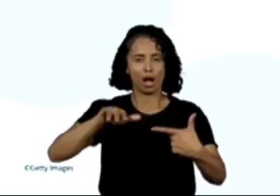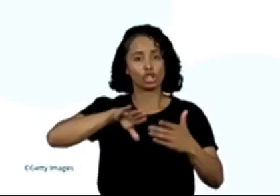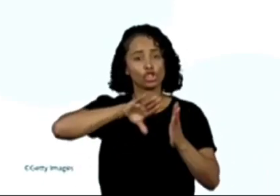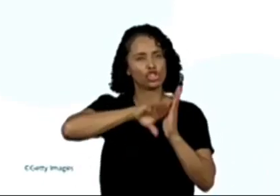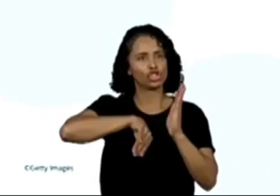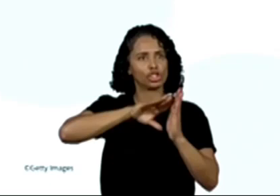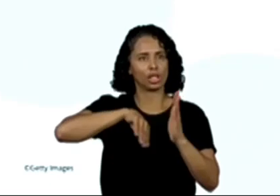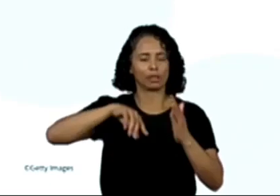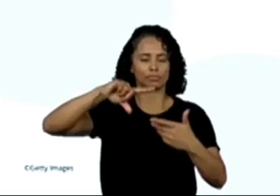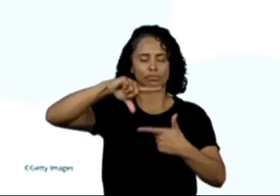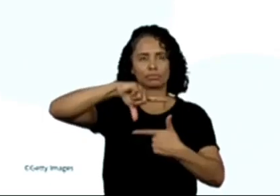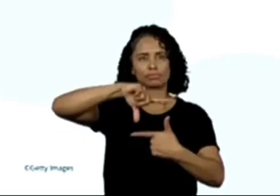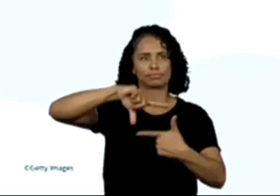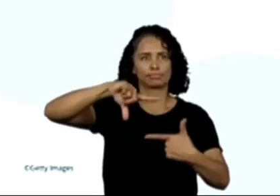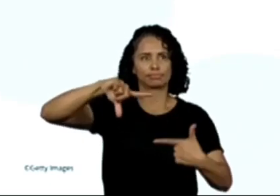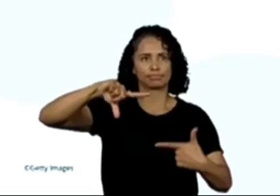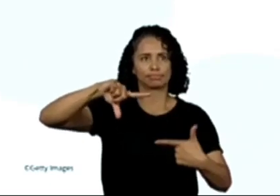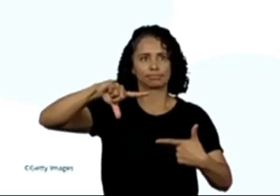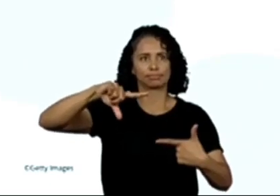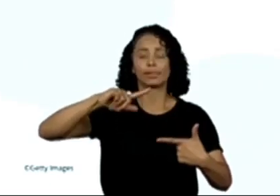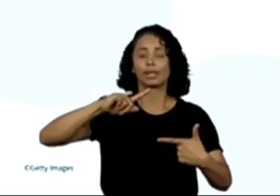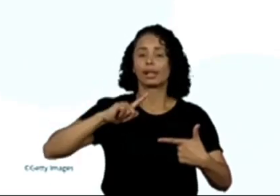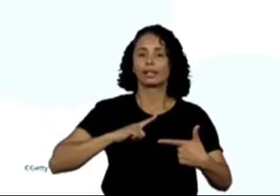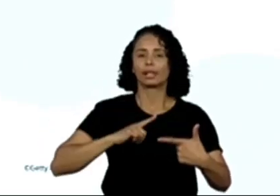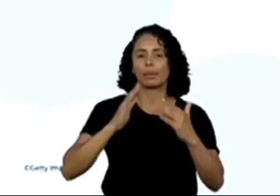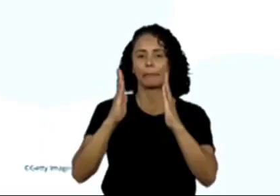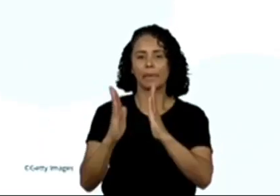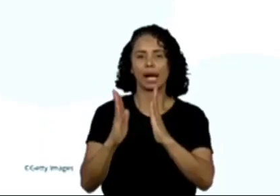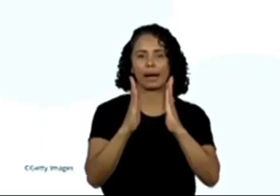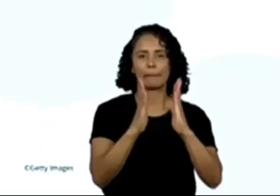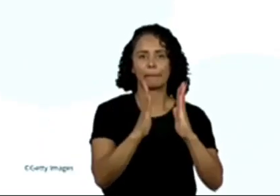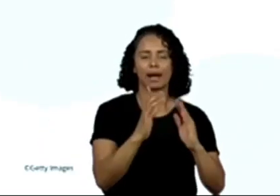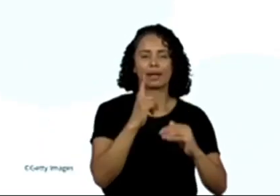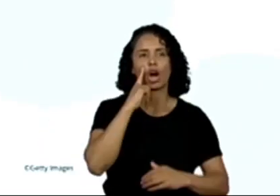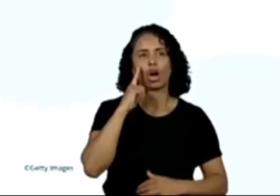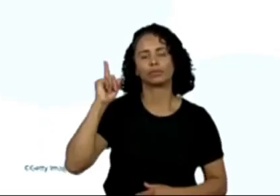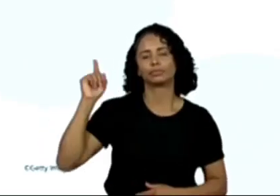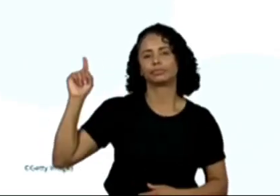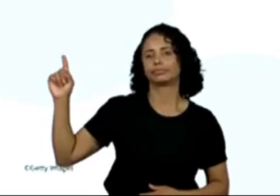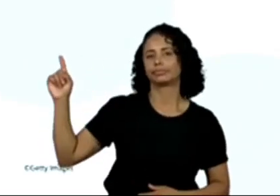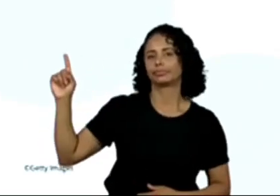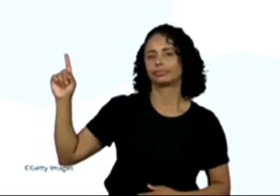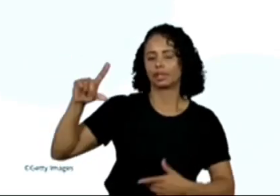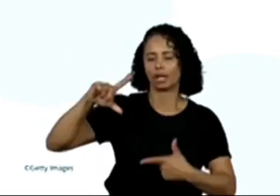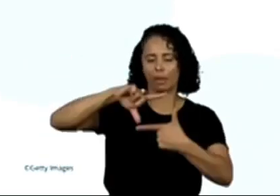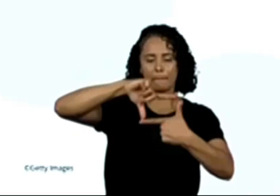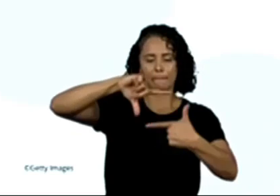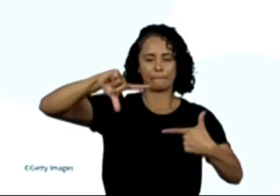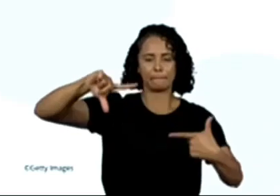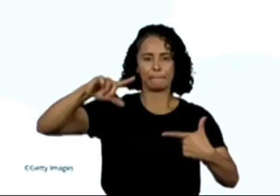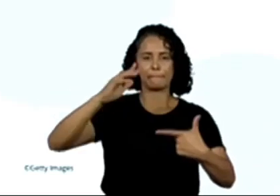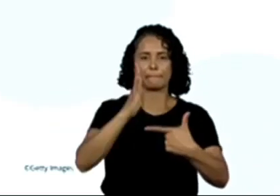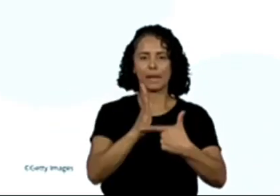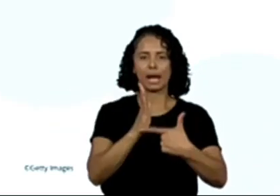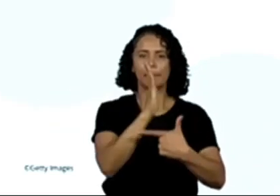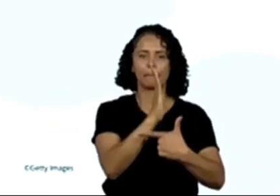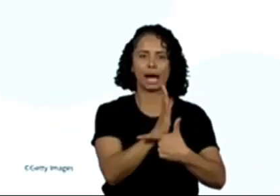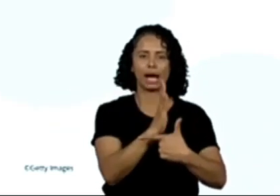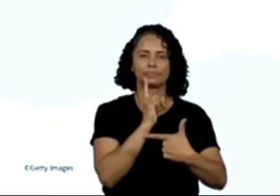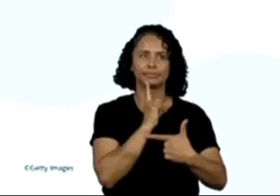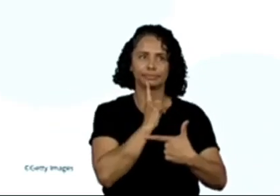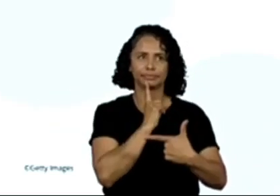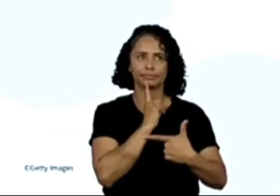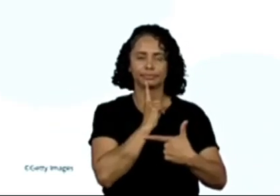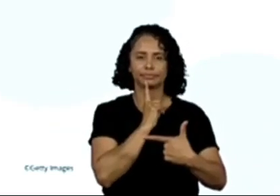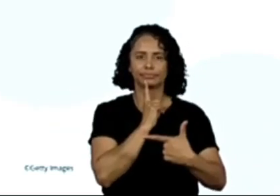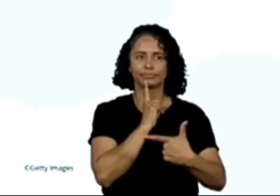É a terça parte da pizza. Entendeu? Ó, só de olhar aqui, eu tenho a terça parte, Joelson. Que é esse trecho